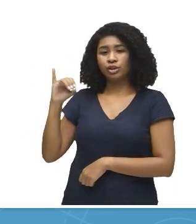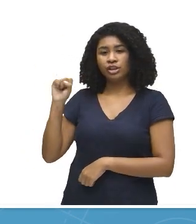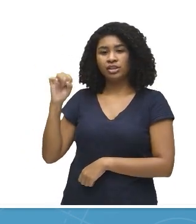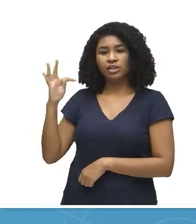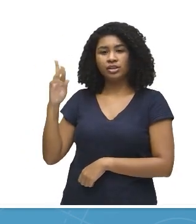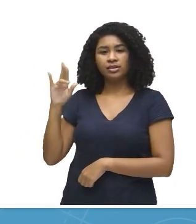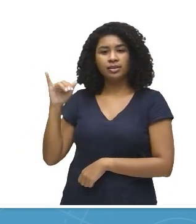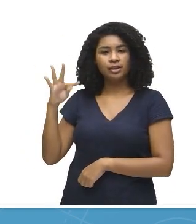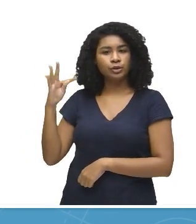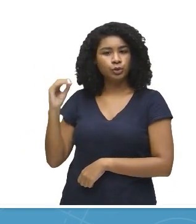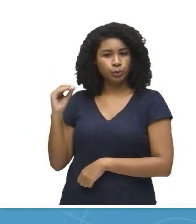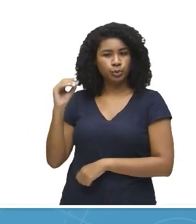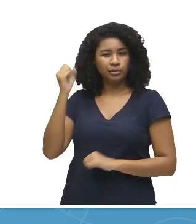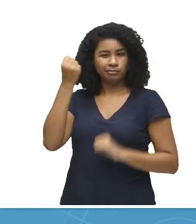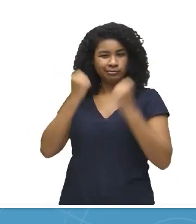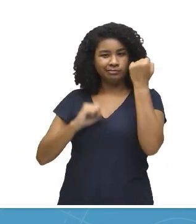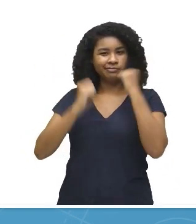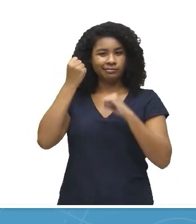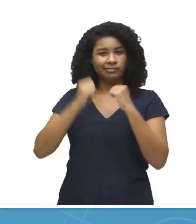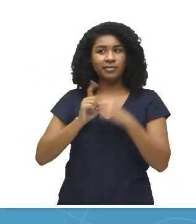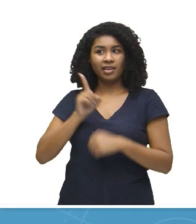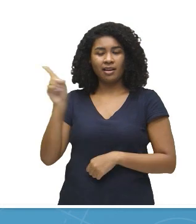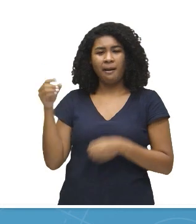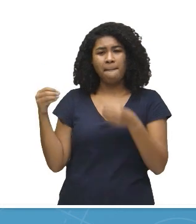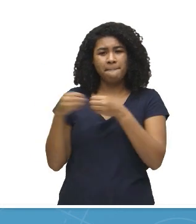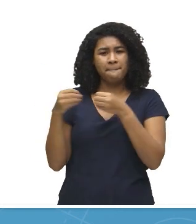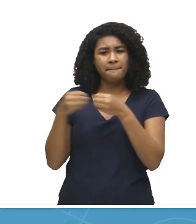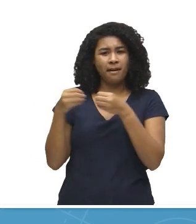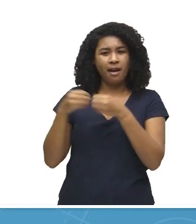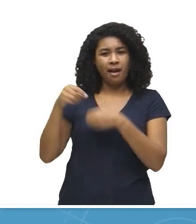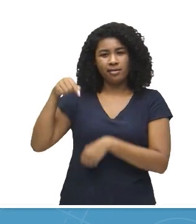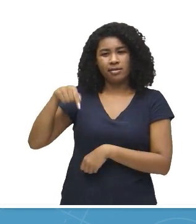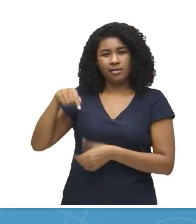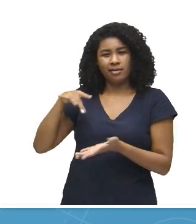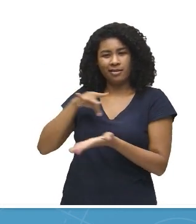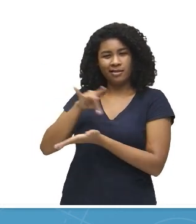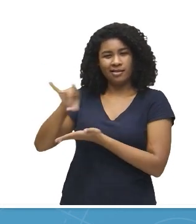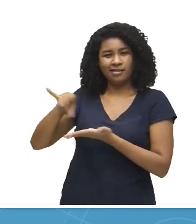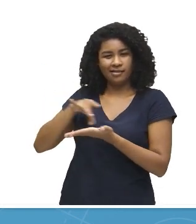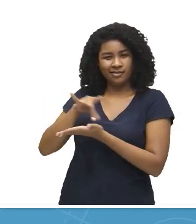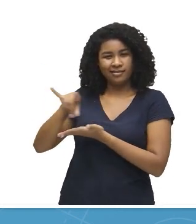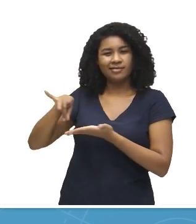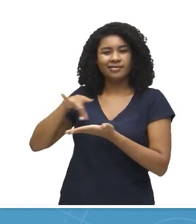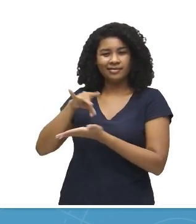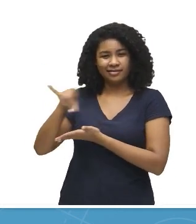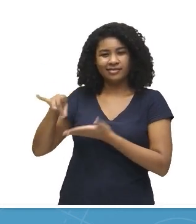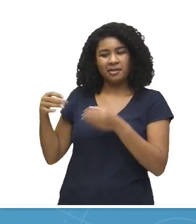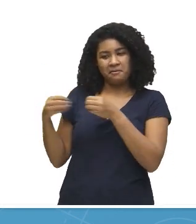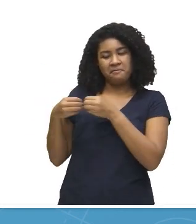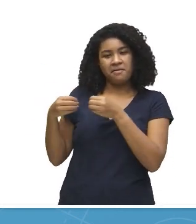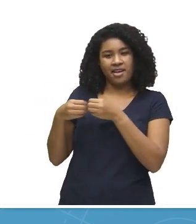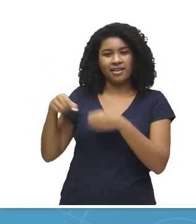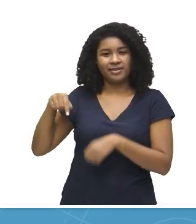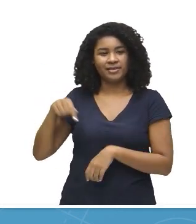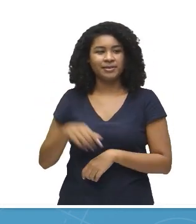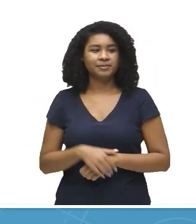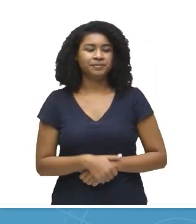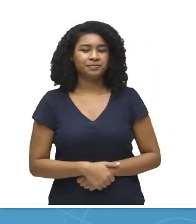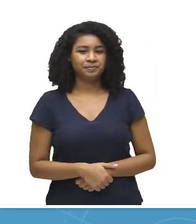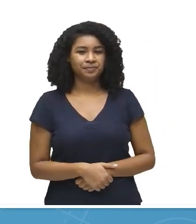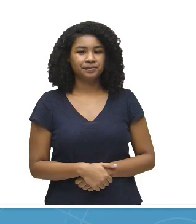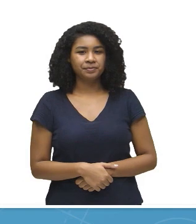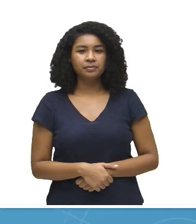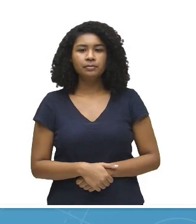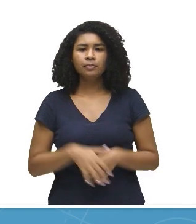no distrito industrial, né, que inclusive é bem próximo aqui ao centro de mídias, no bairro Japim. Então tudo